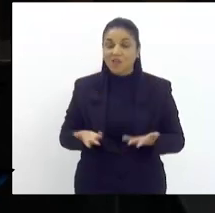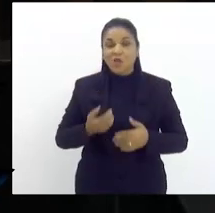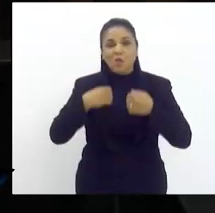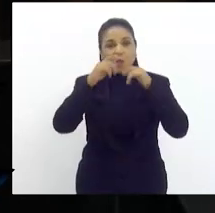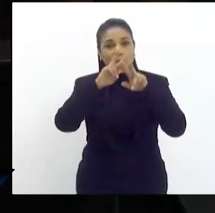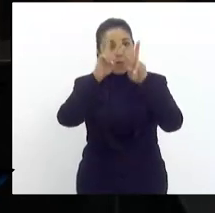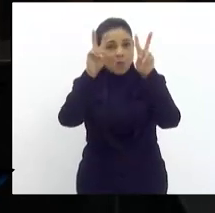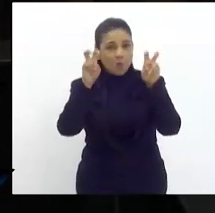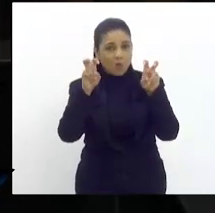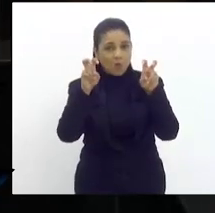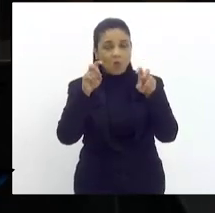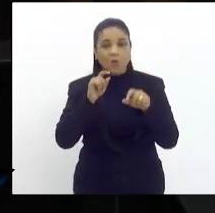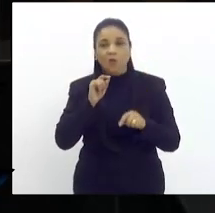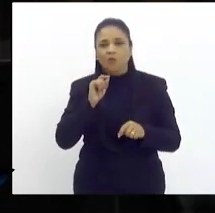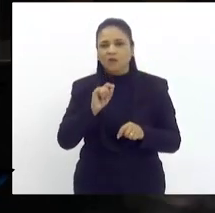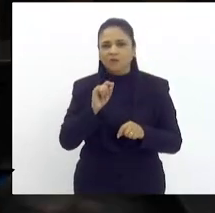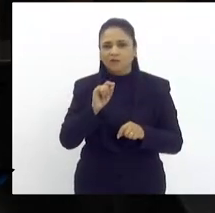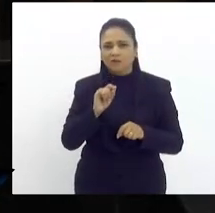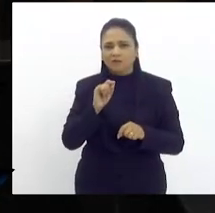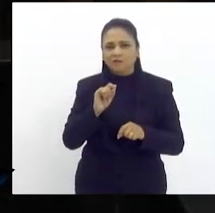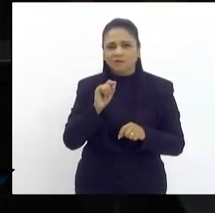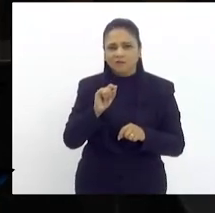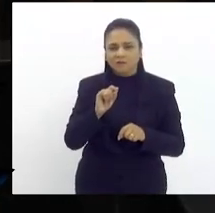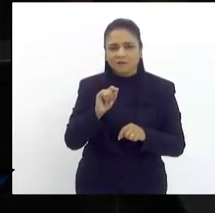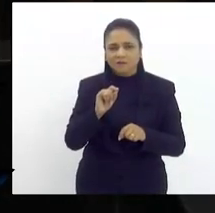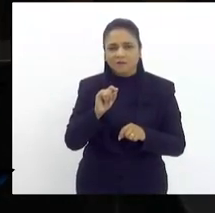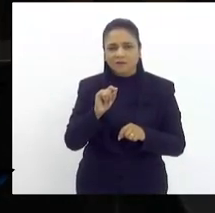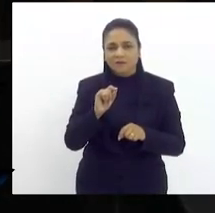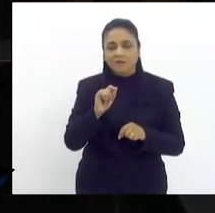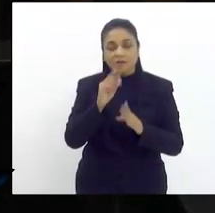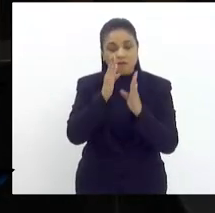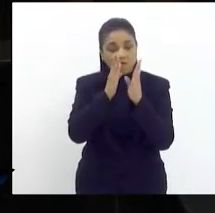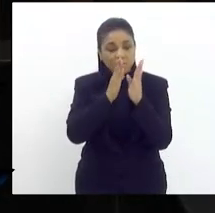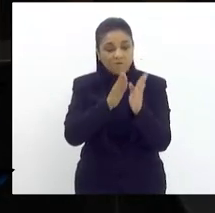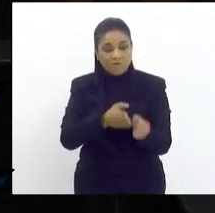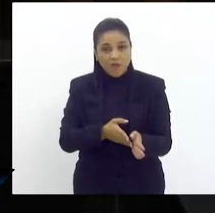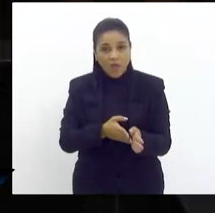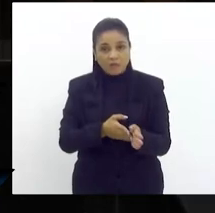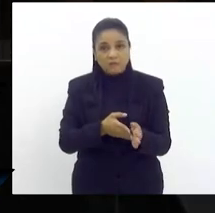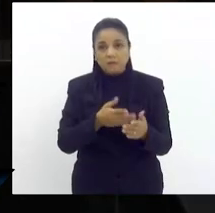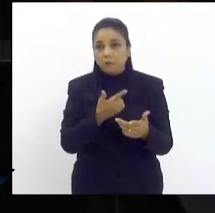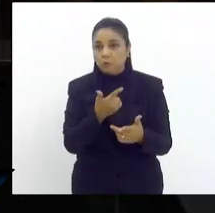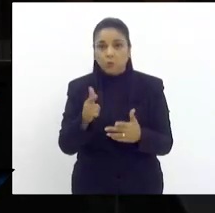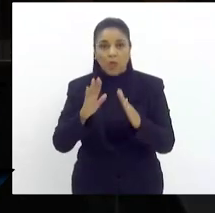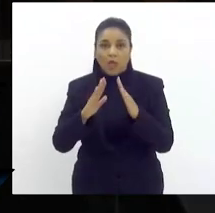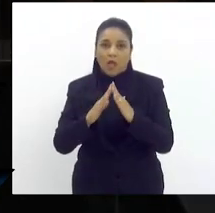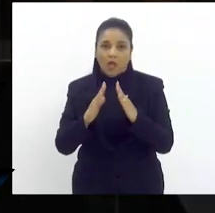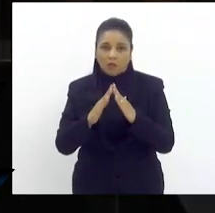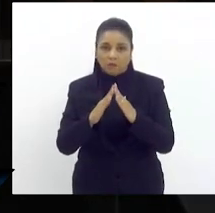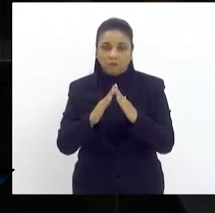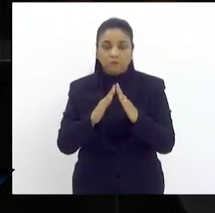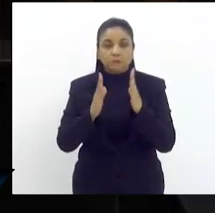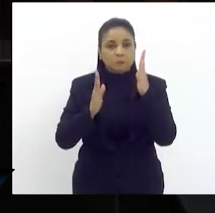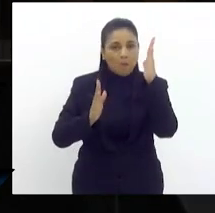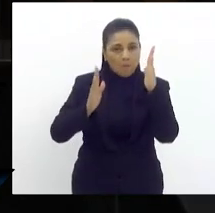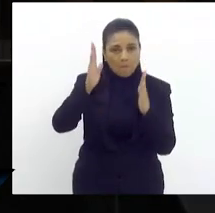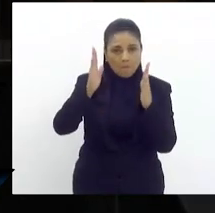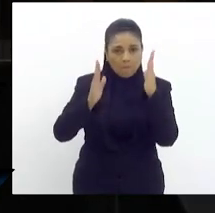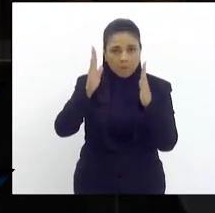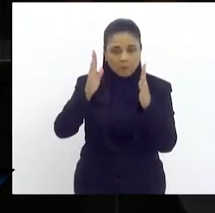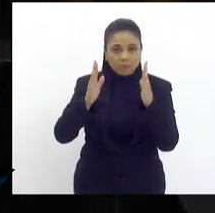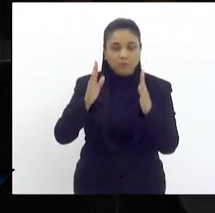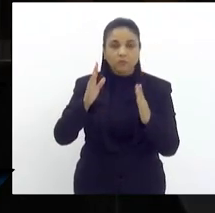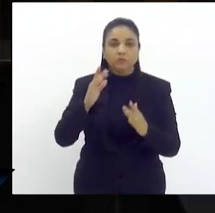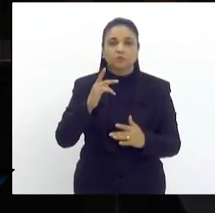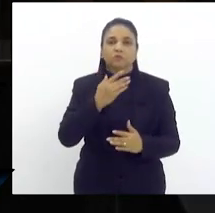sem teto Boa tarde a gente no período do governo Luli